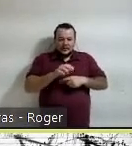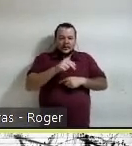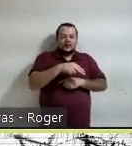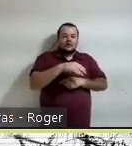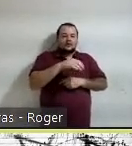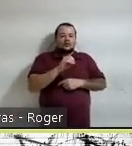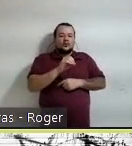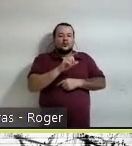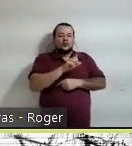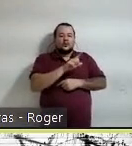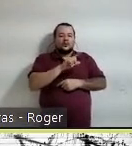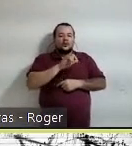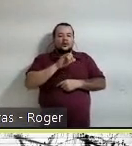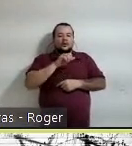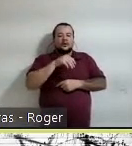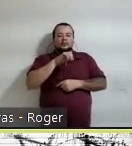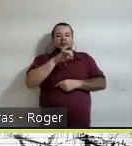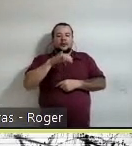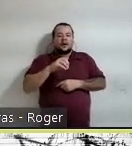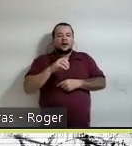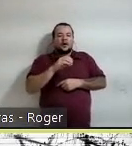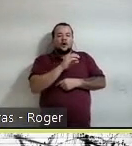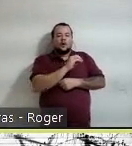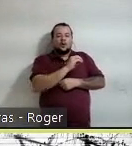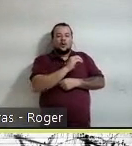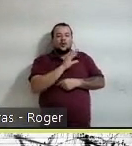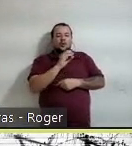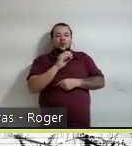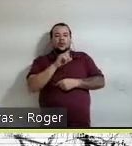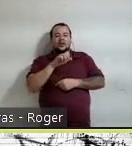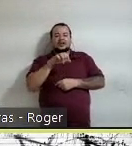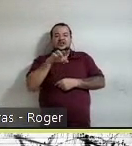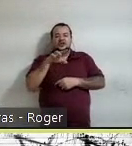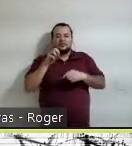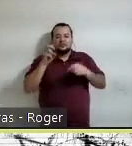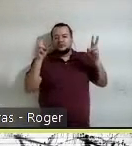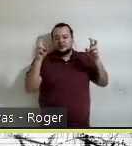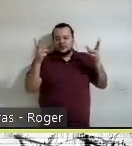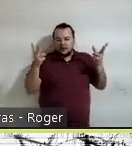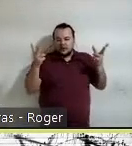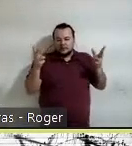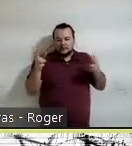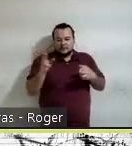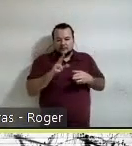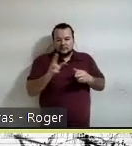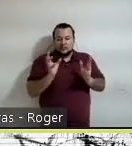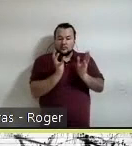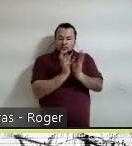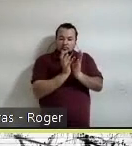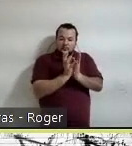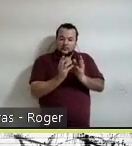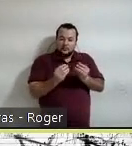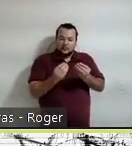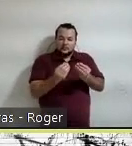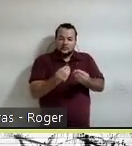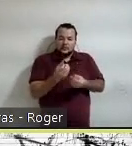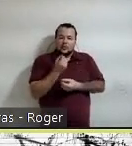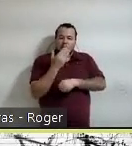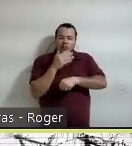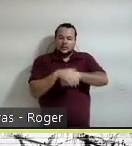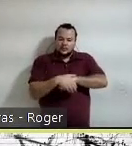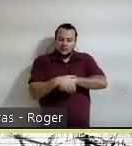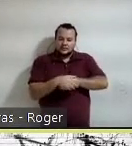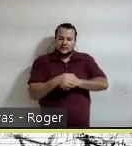Coletivo. Trago aqui em nome da comissão organizadora, trago aqui em nome da ANPARC. Boa noite a todas e